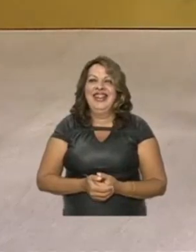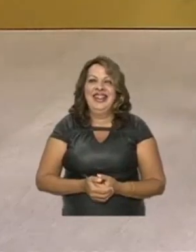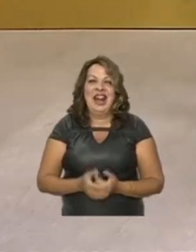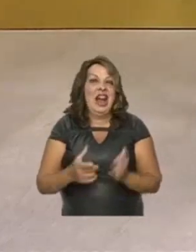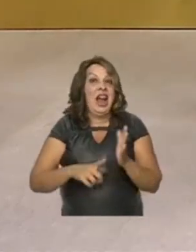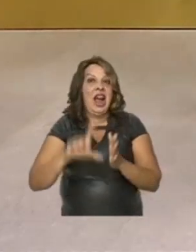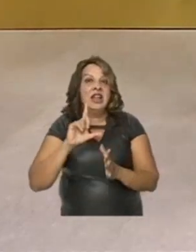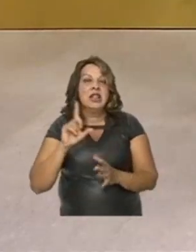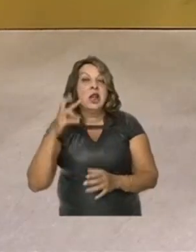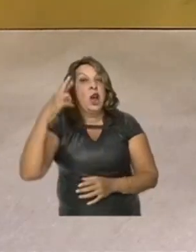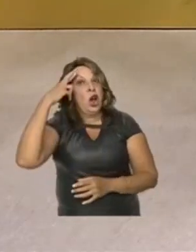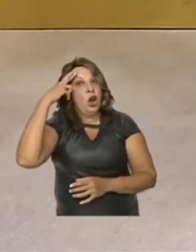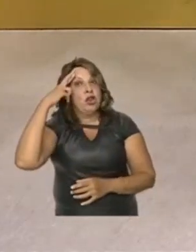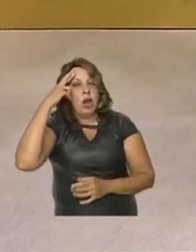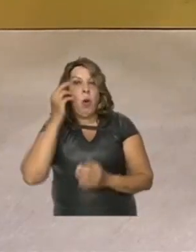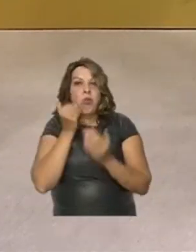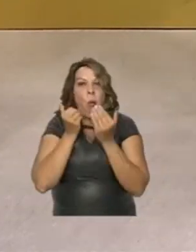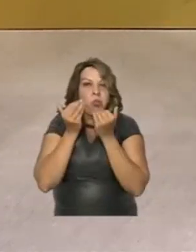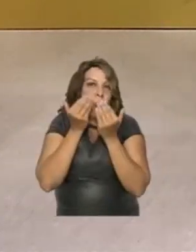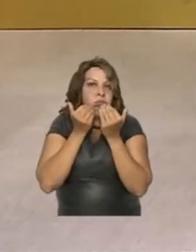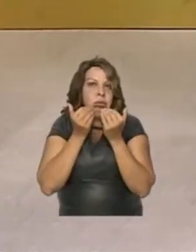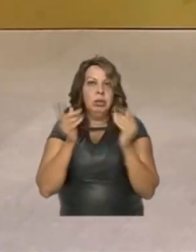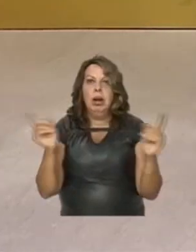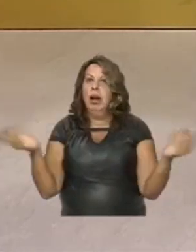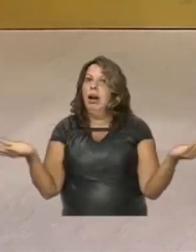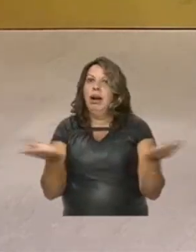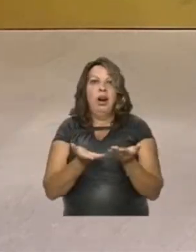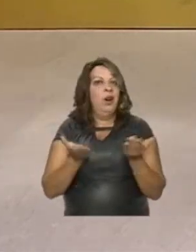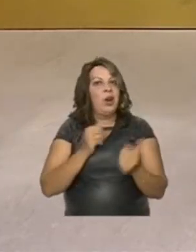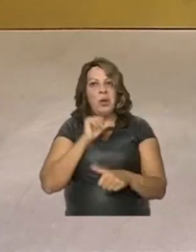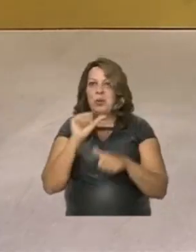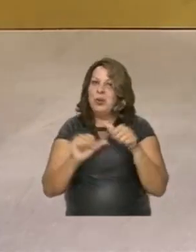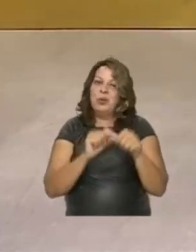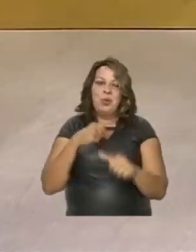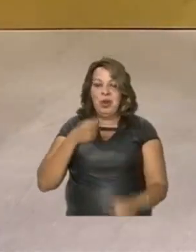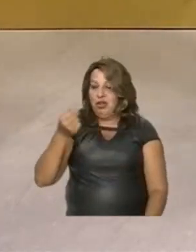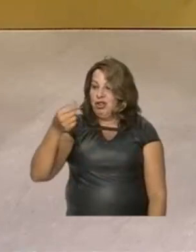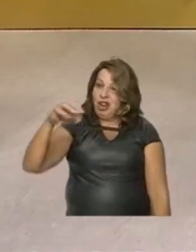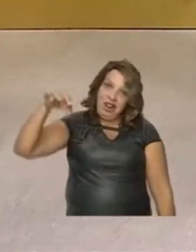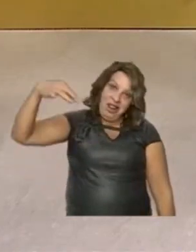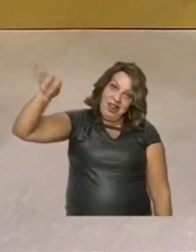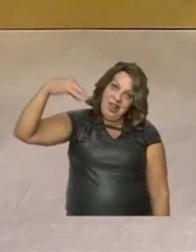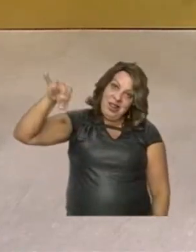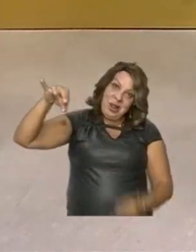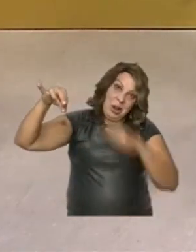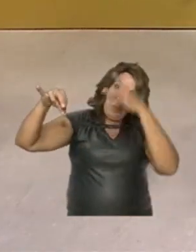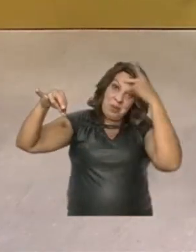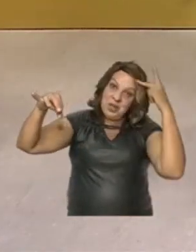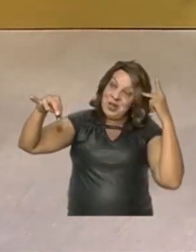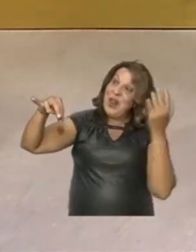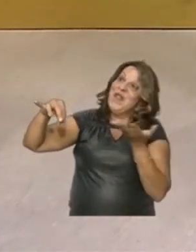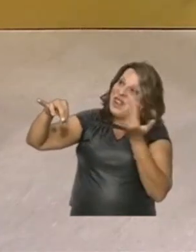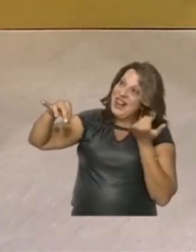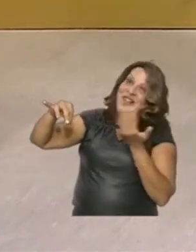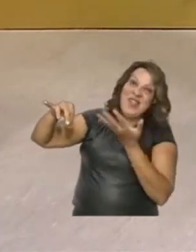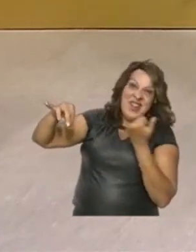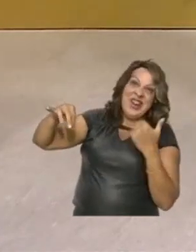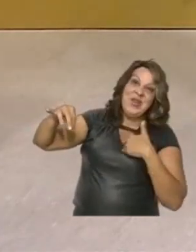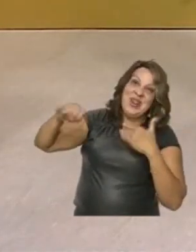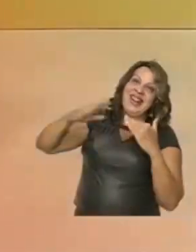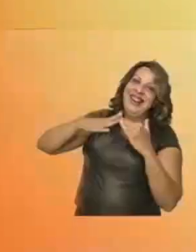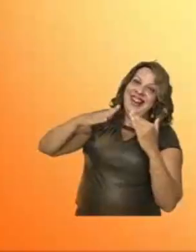comer tudo. Aí só a gente, ia pra filar a boia, né? É, mas agora não, pode ir, você vai ser bem recebido em qualquer casa. Vamos conferir,